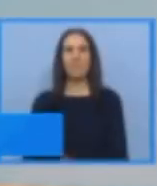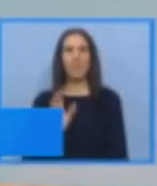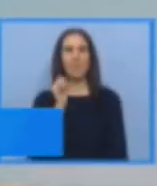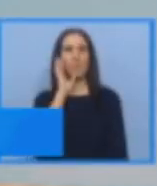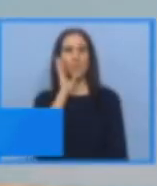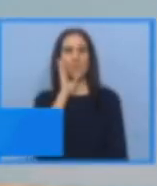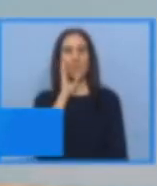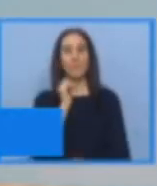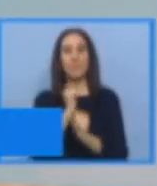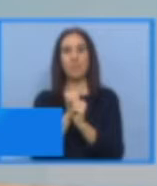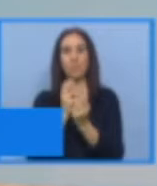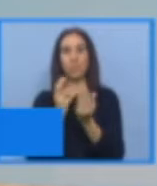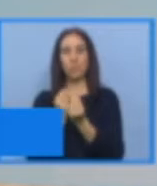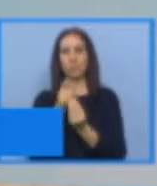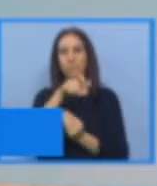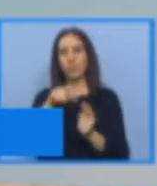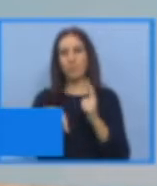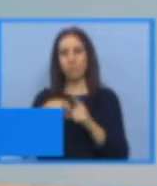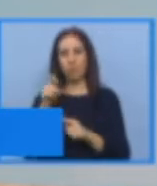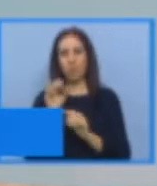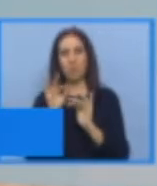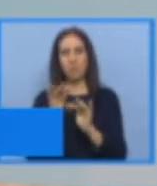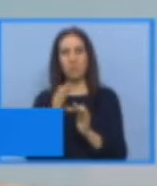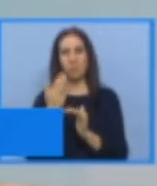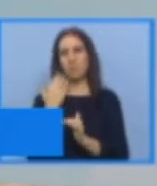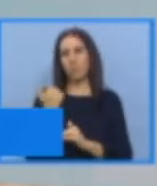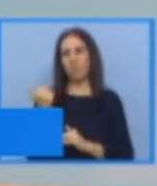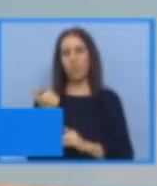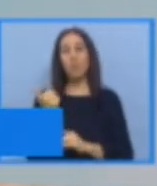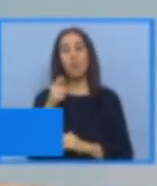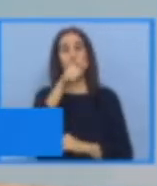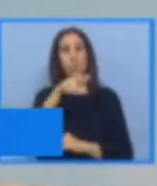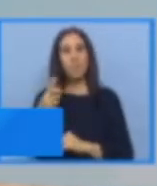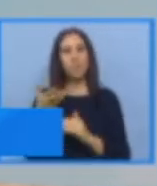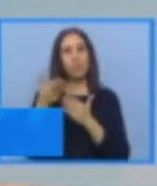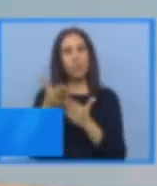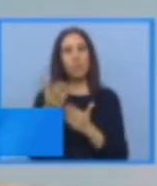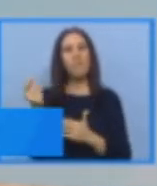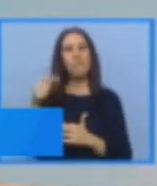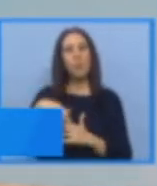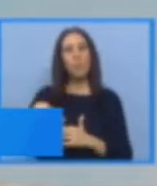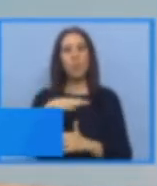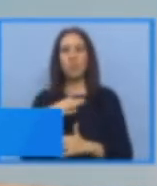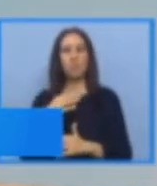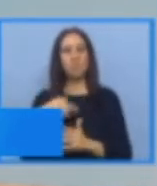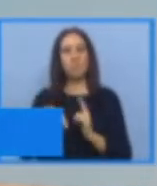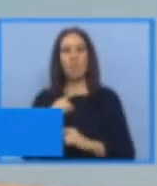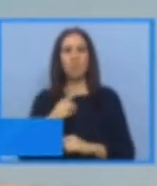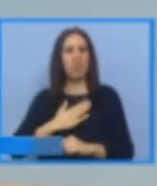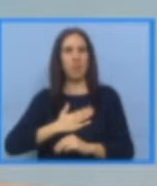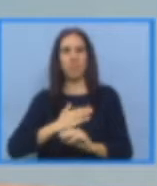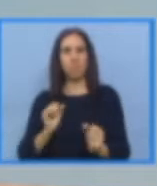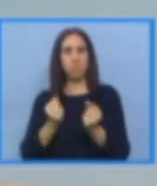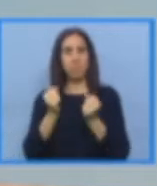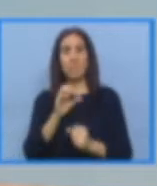Olá, muito boa tarde. O trabalho com os refugiados é o seu apelo. Por eles, para os ajudar, vai para onde ninguém quer ir. E o Chad é o país